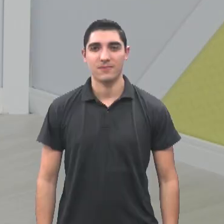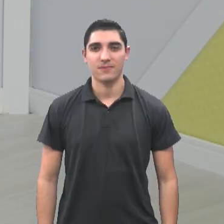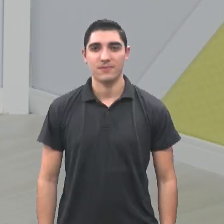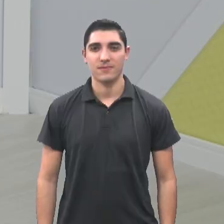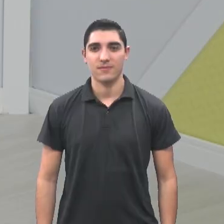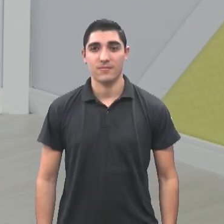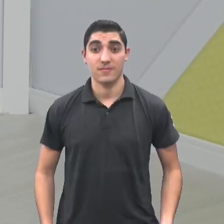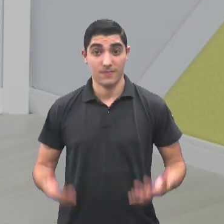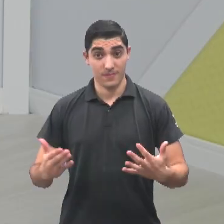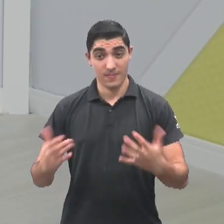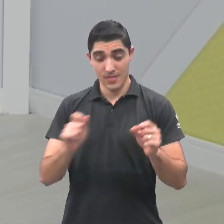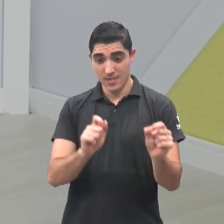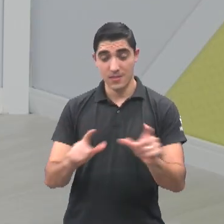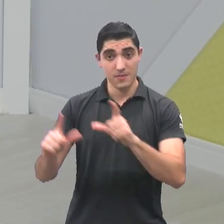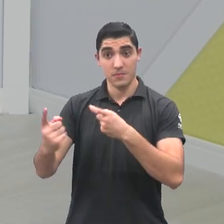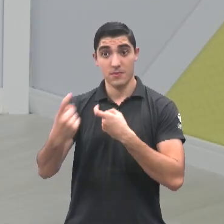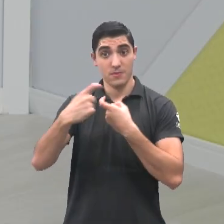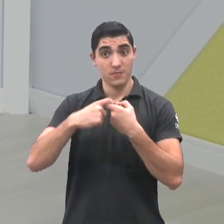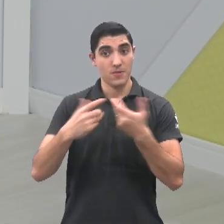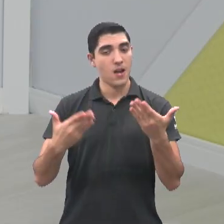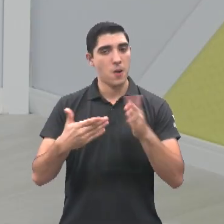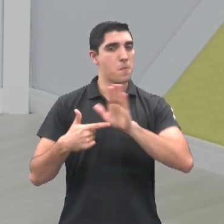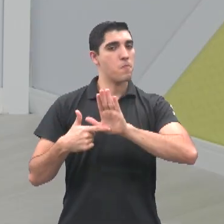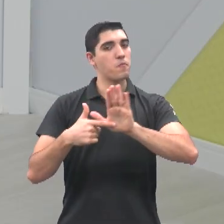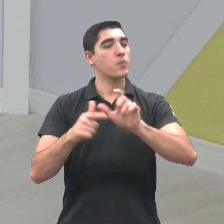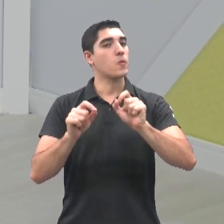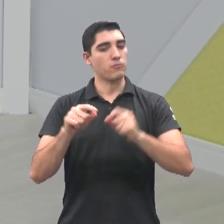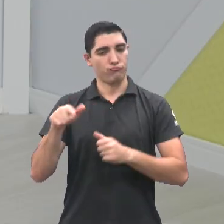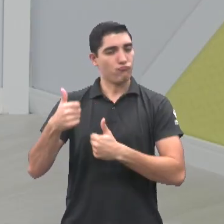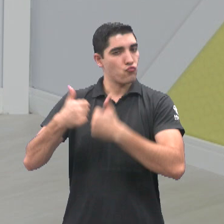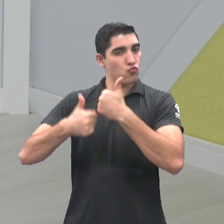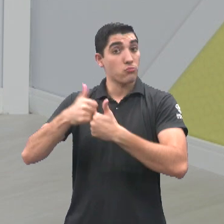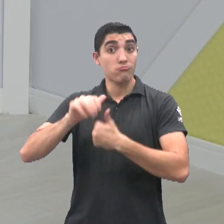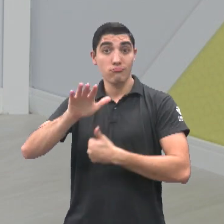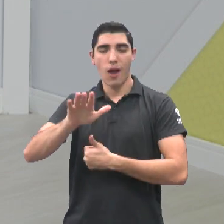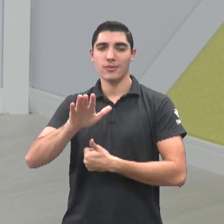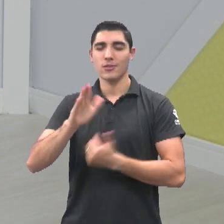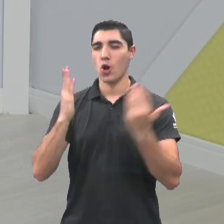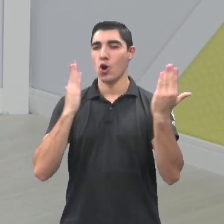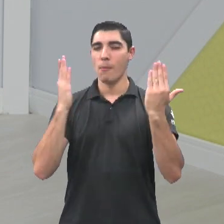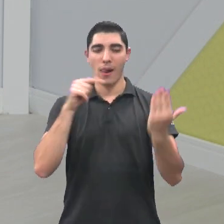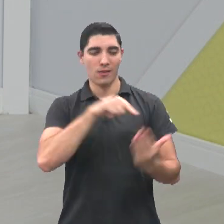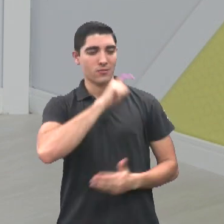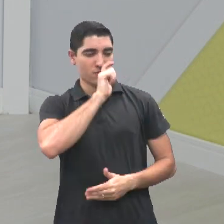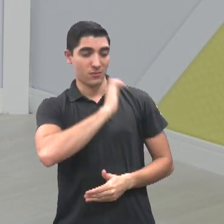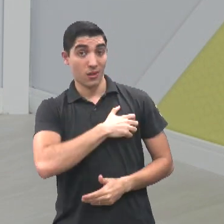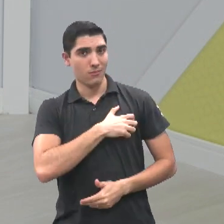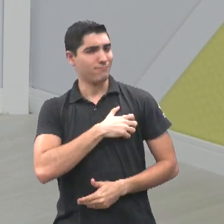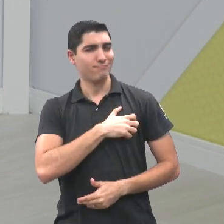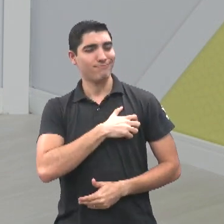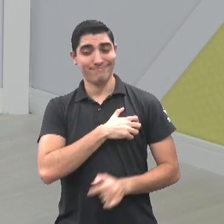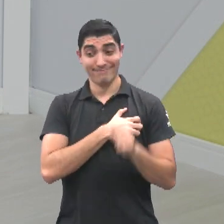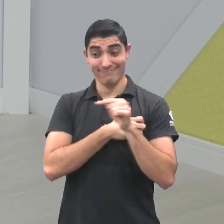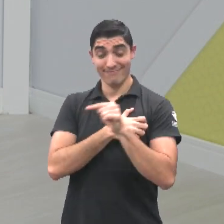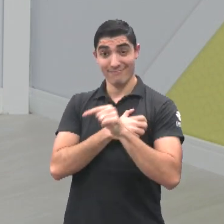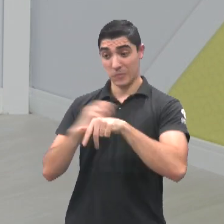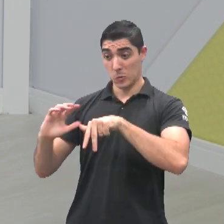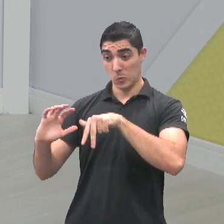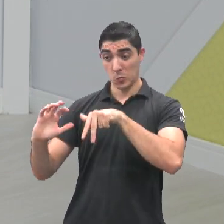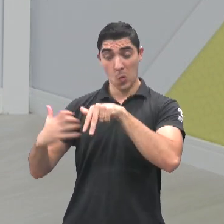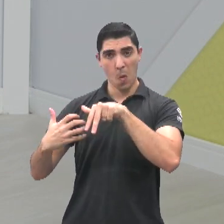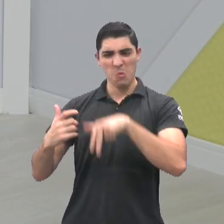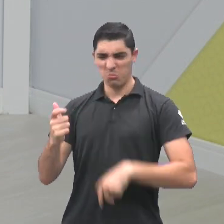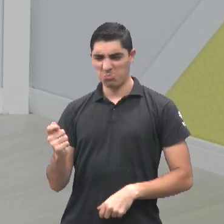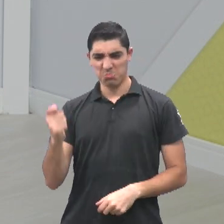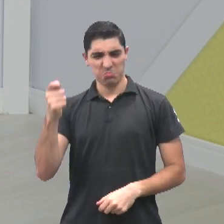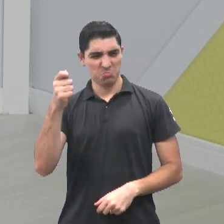Muito bem, estamos de volta com a Hora do Esporte, ainda no assunto futebol, diferente do São José. Quem está bem na Série A4 e